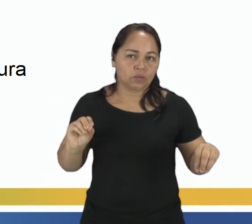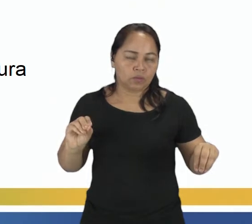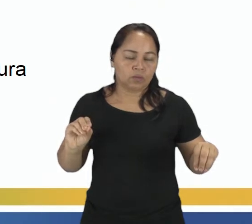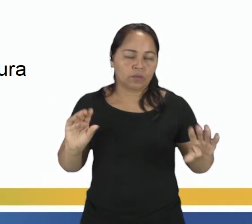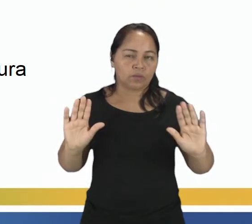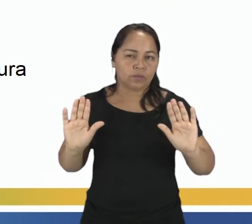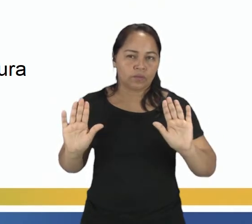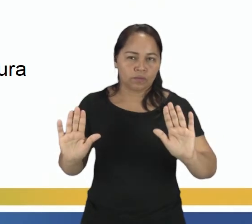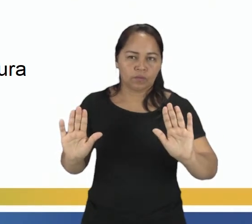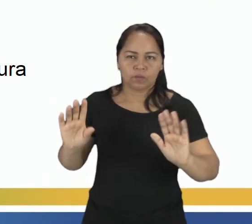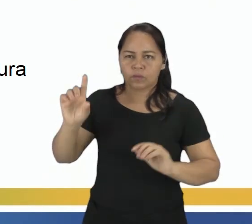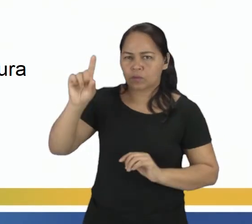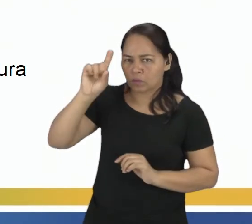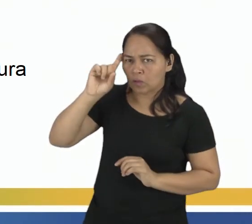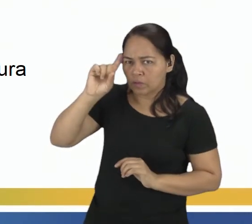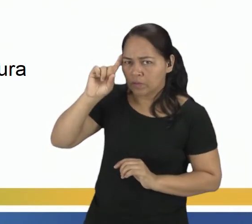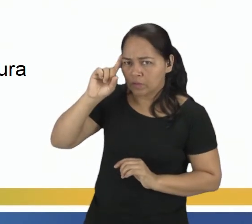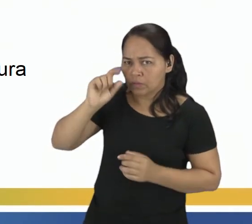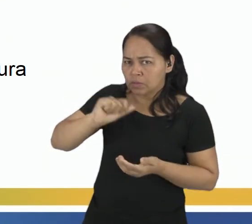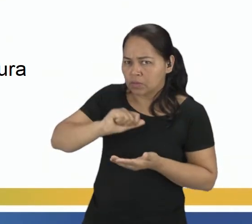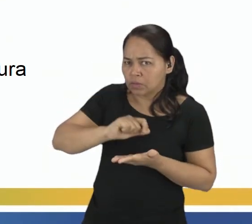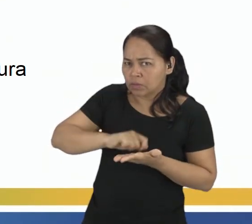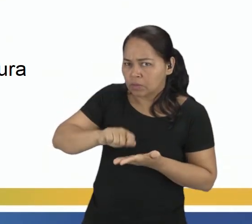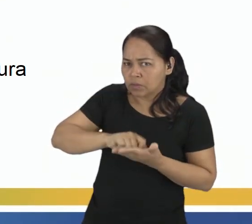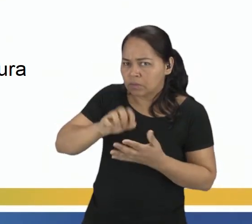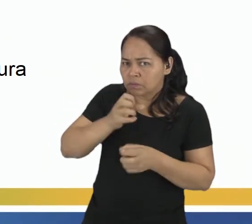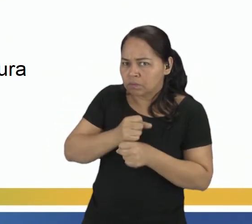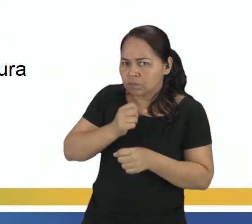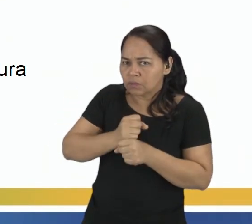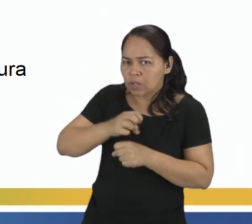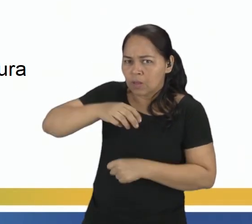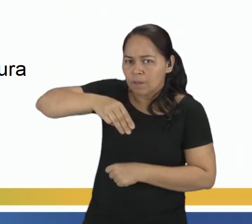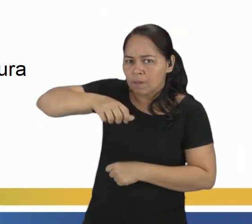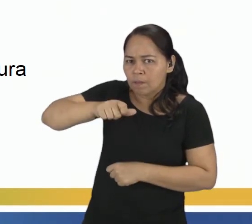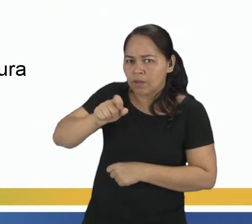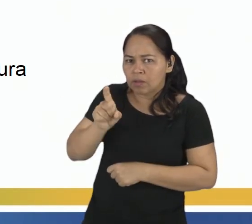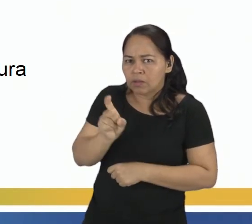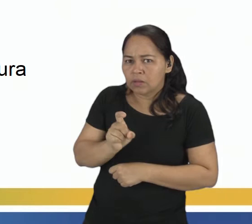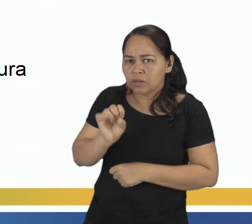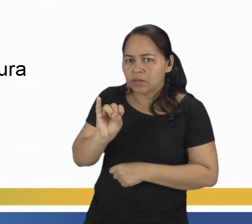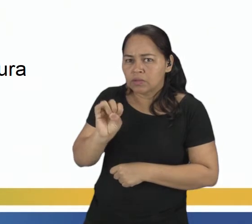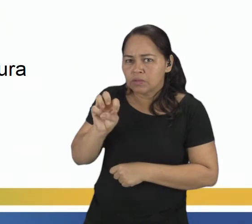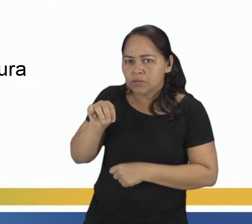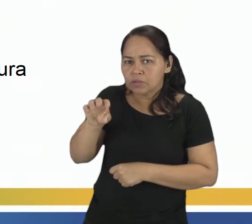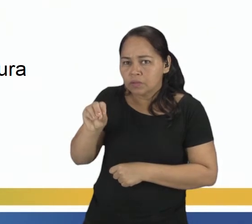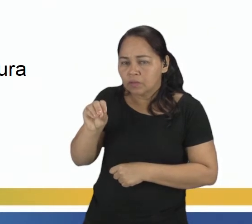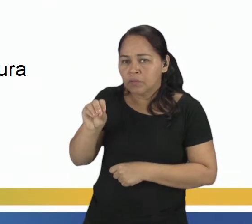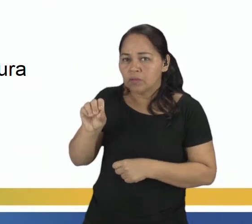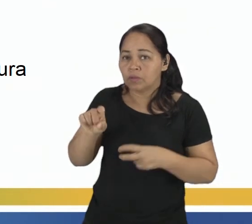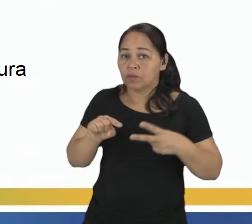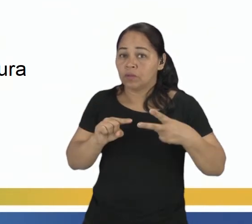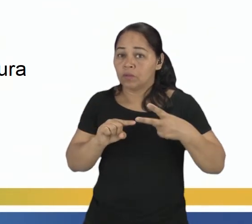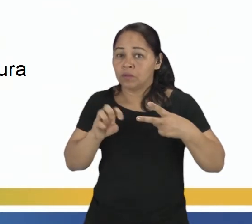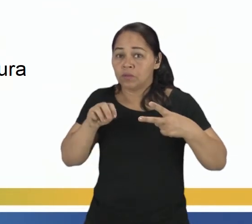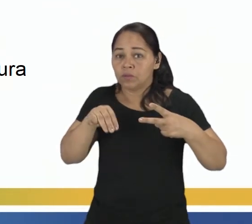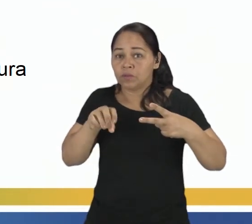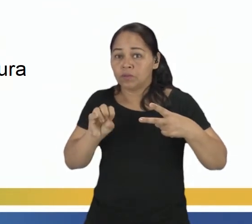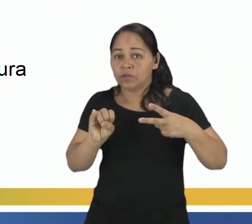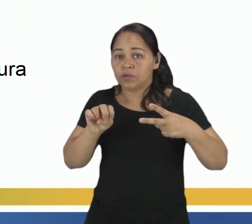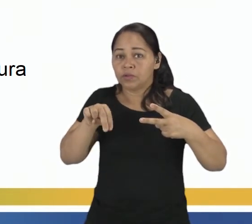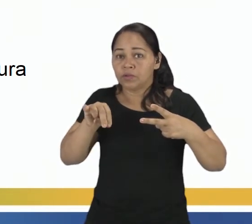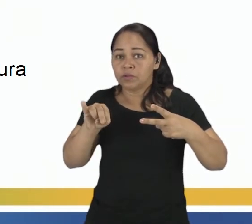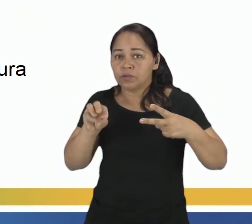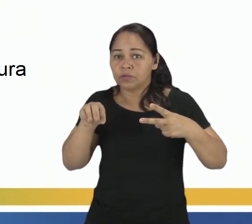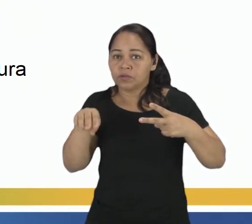Toda situação problema que ele trouxe a ideia de máximo ou mínimo, nós vamos trabalhar com as coordenadas do